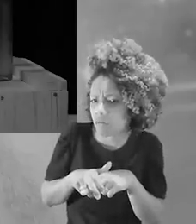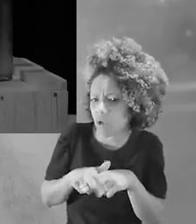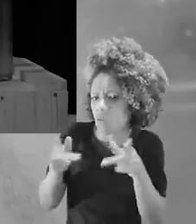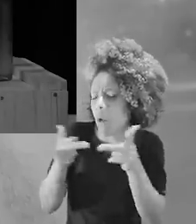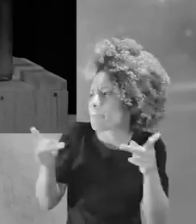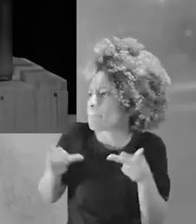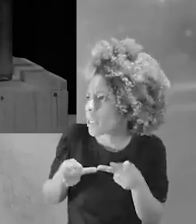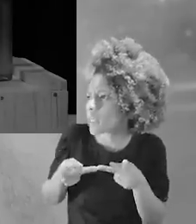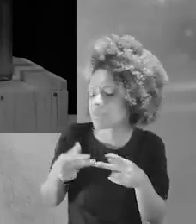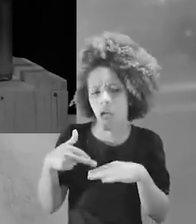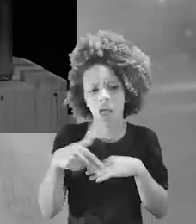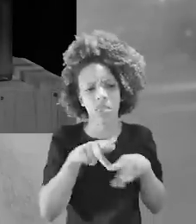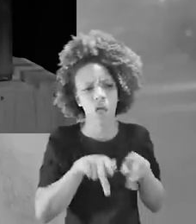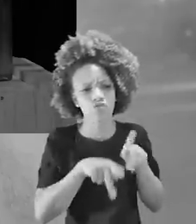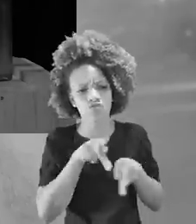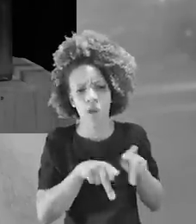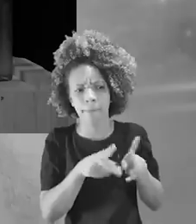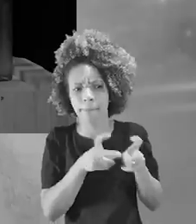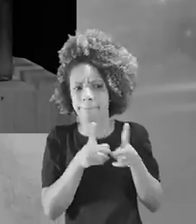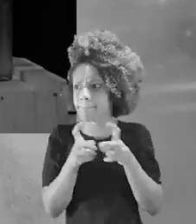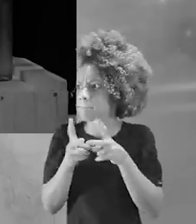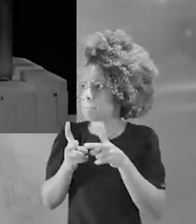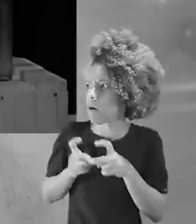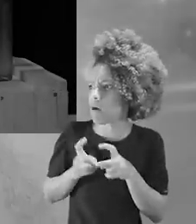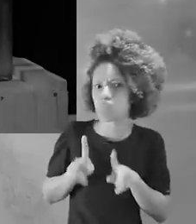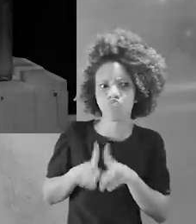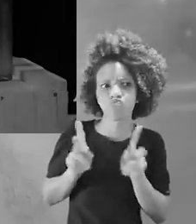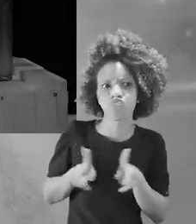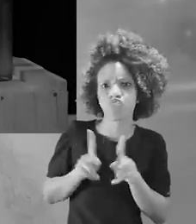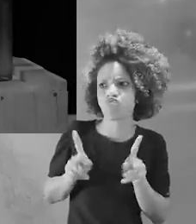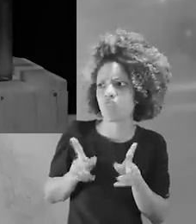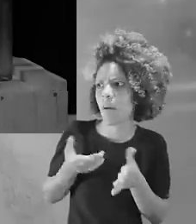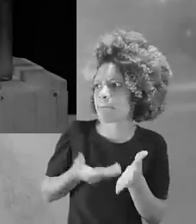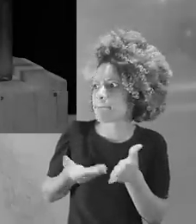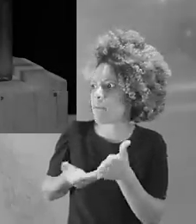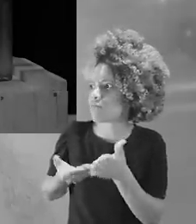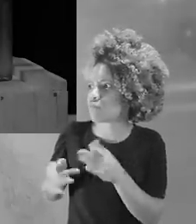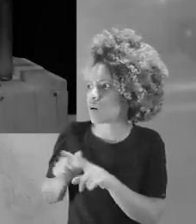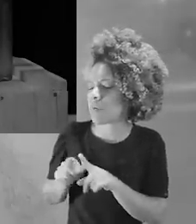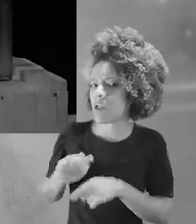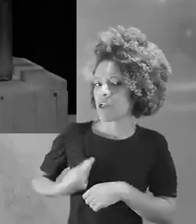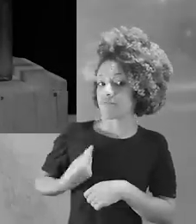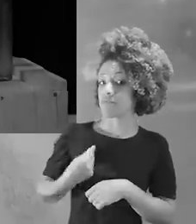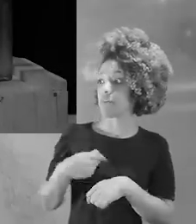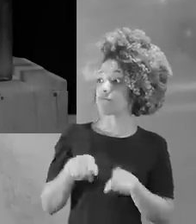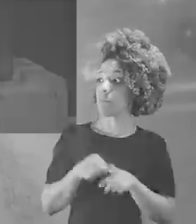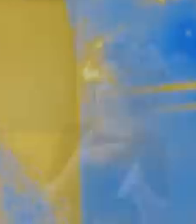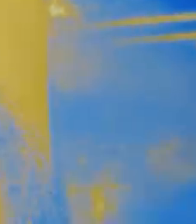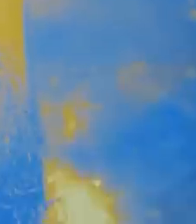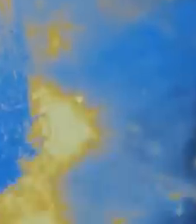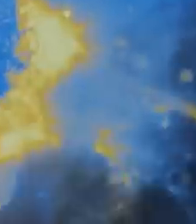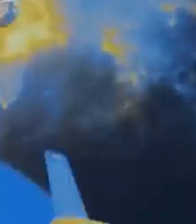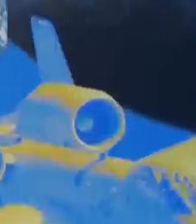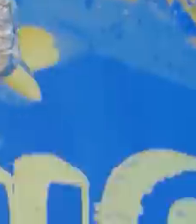numa pizzaria andar no shopping eu logo percebi que a vida da que eu gostava também tinha